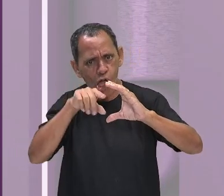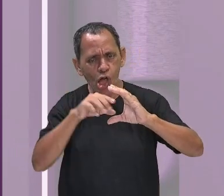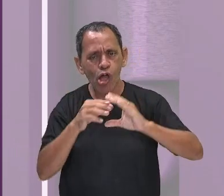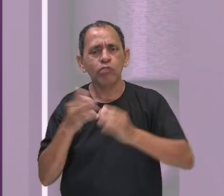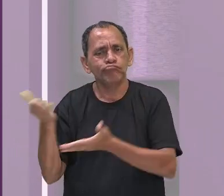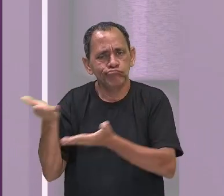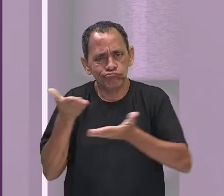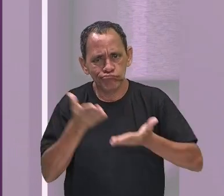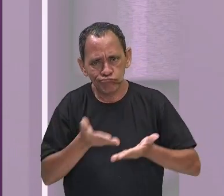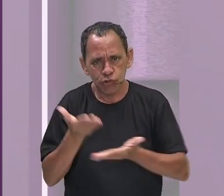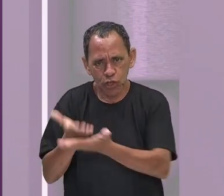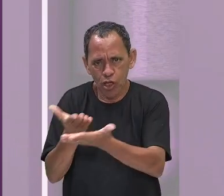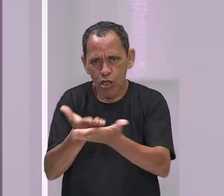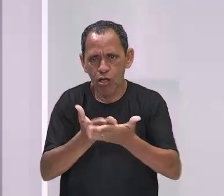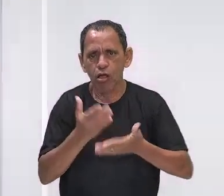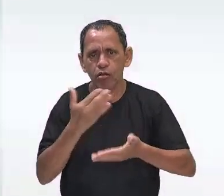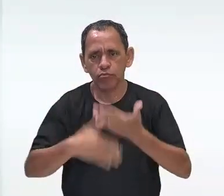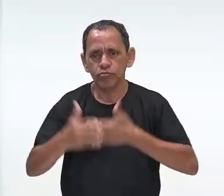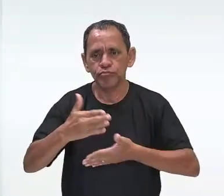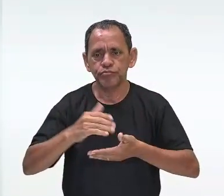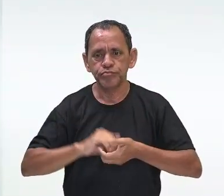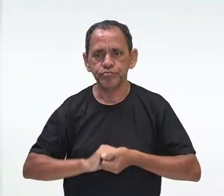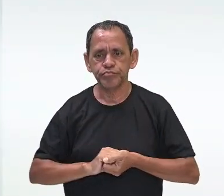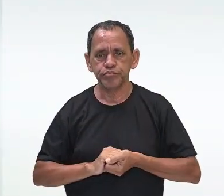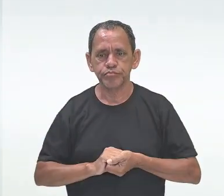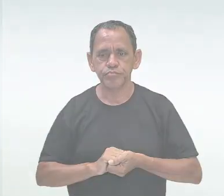bem-vindo a mais uma aula.